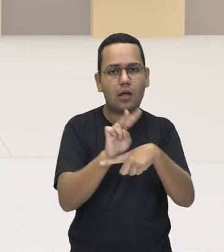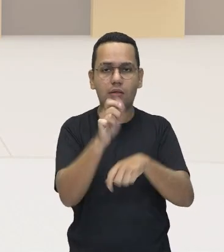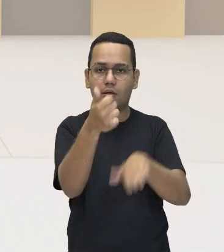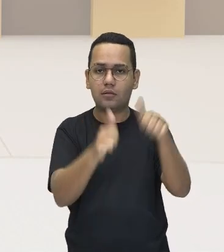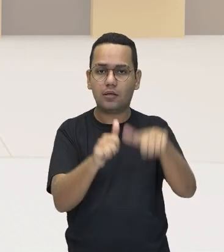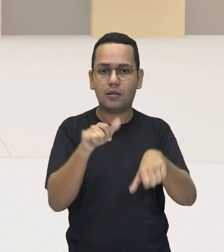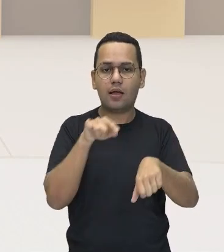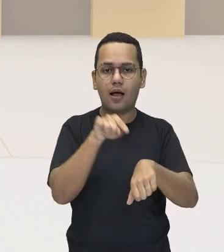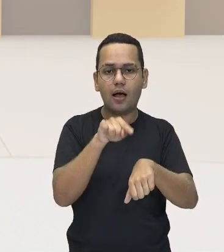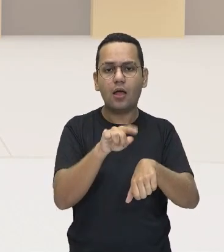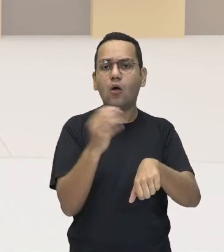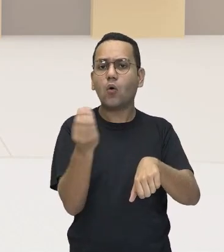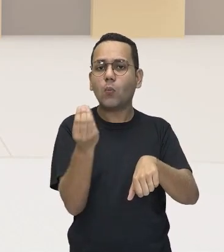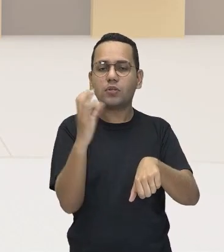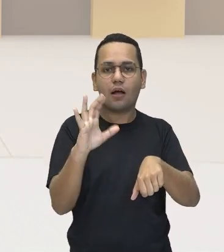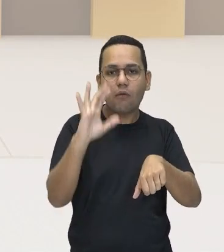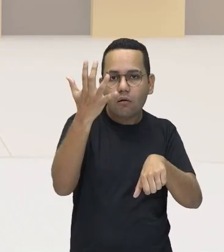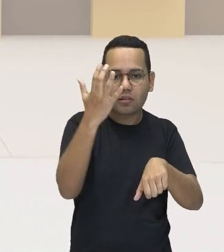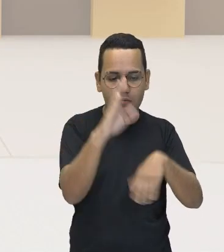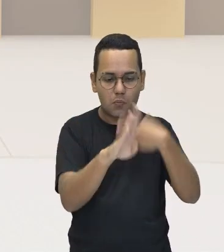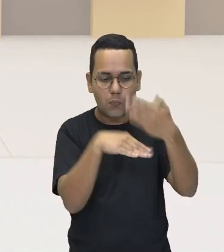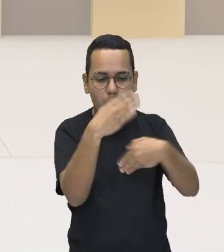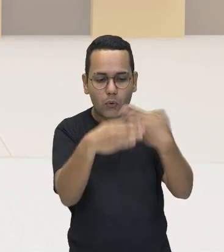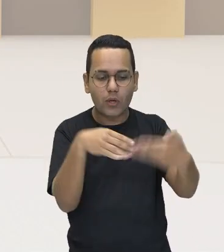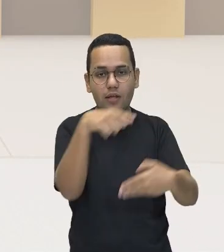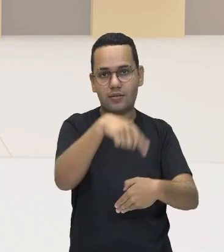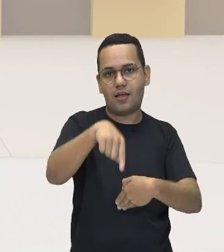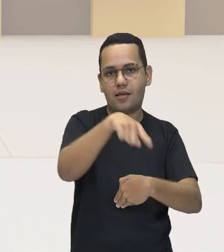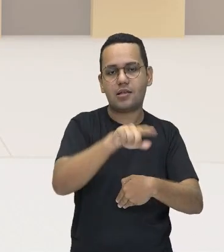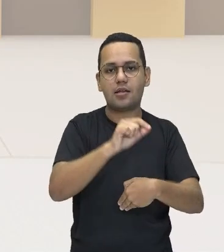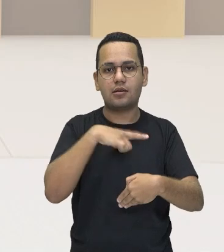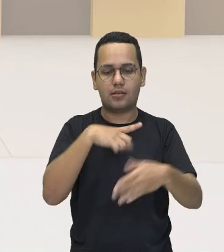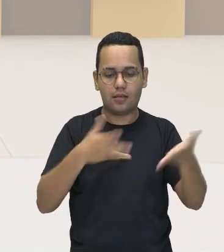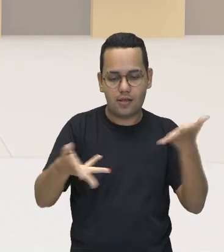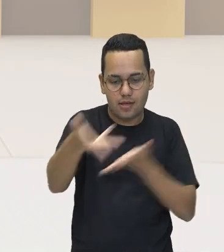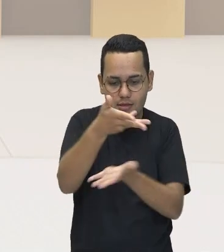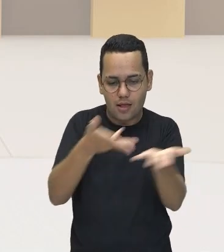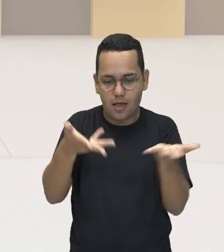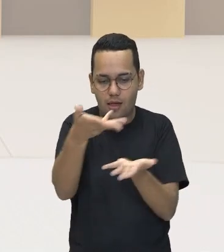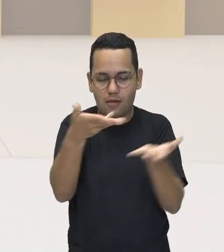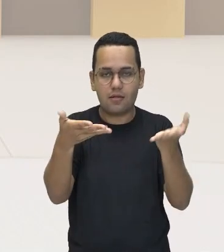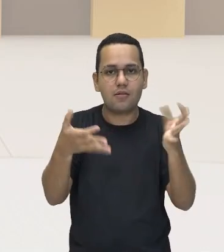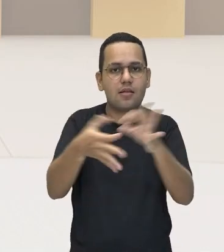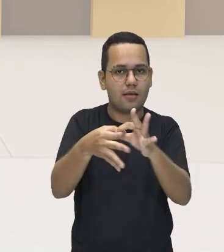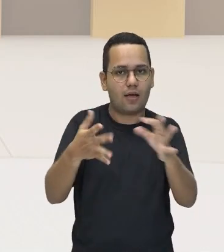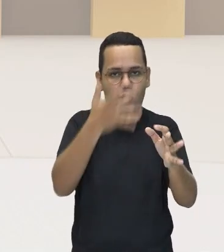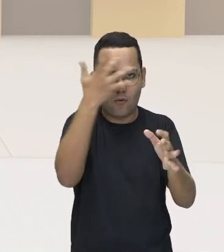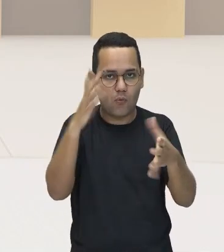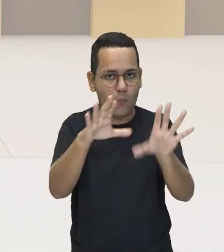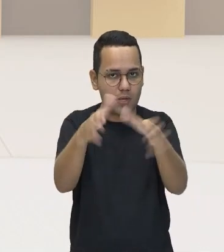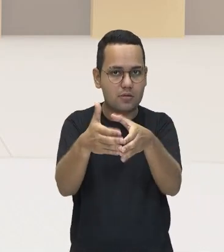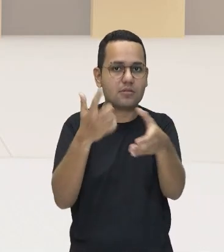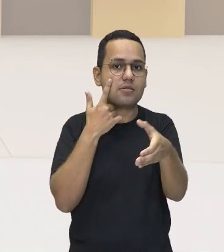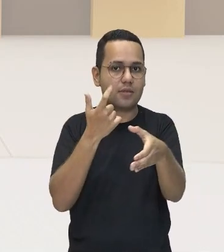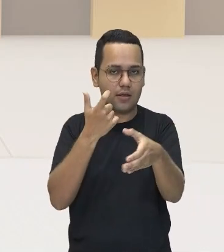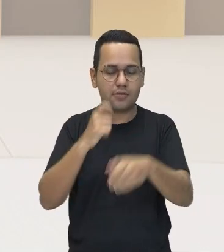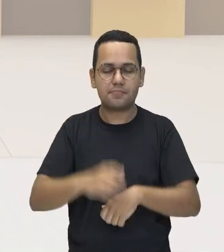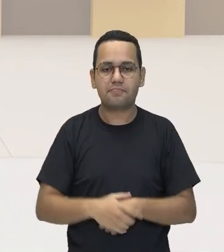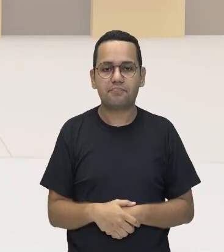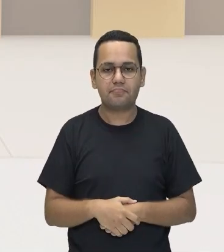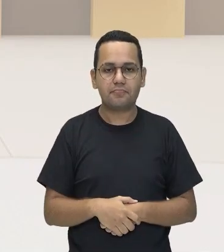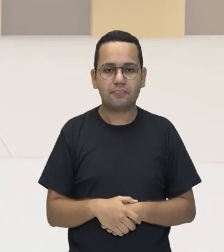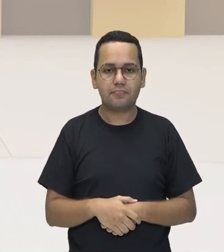o progresso das iniciativas de engajamento com os stakeholders. E com isso você vai garantir